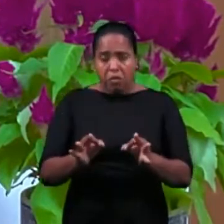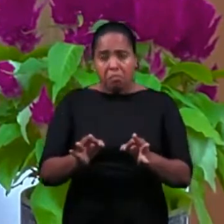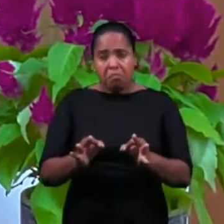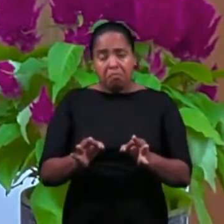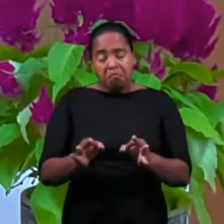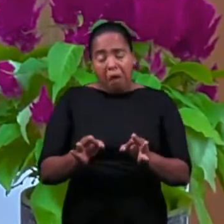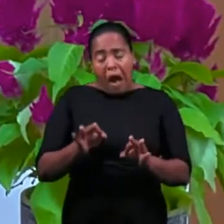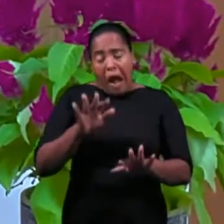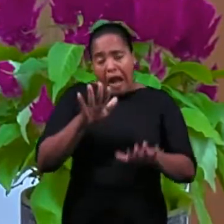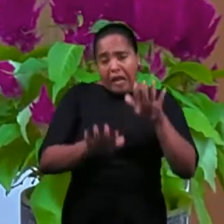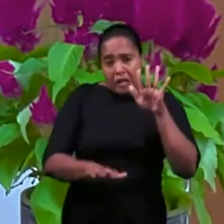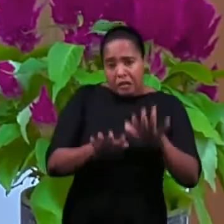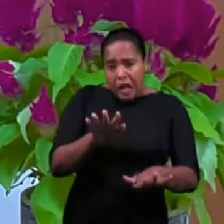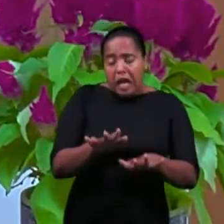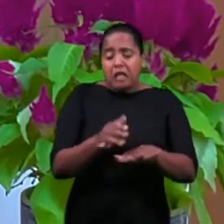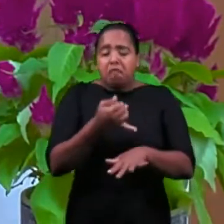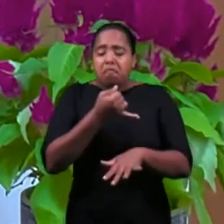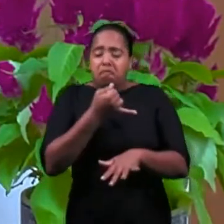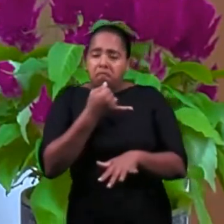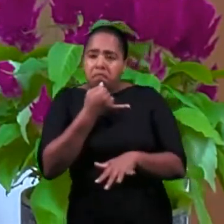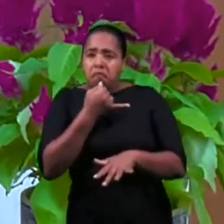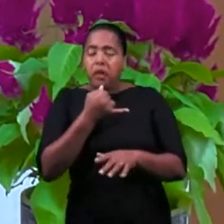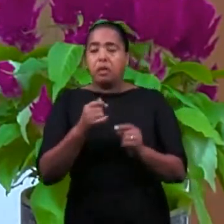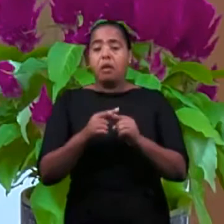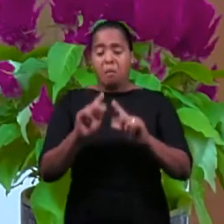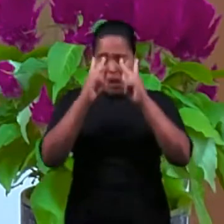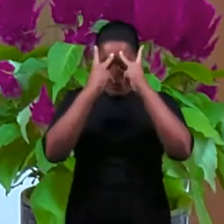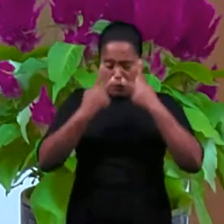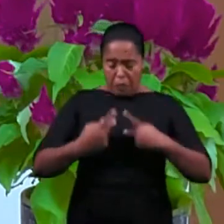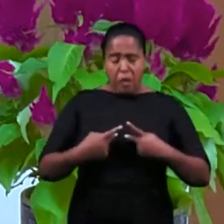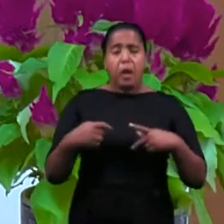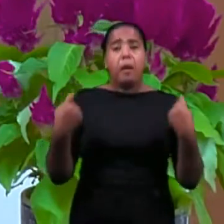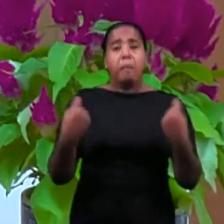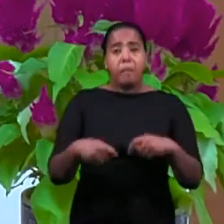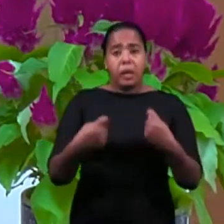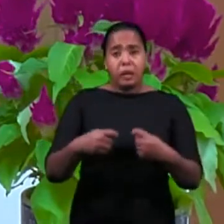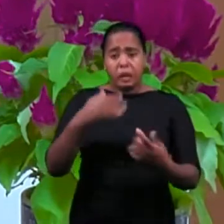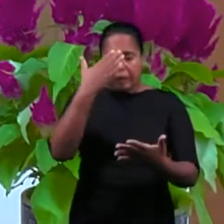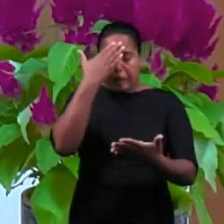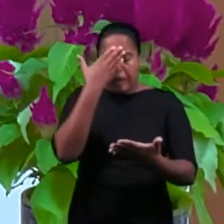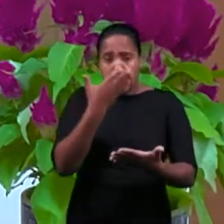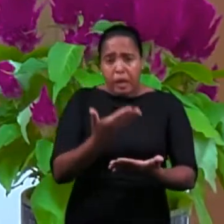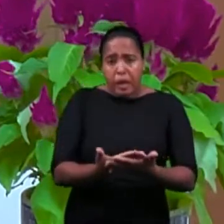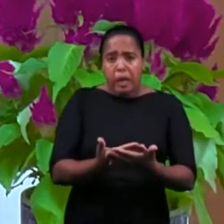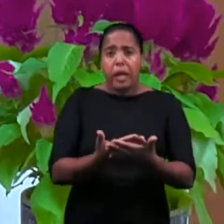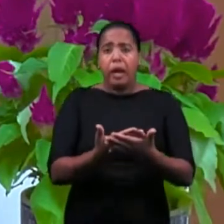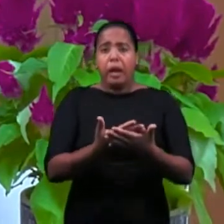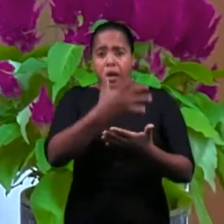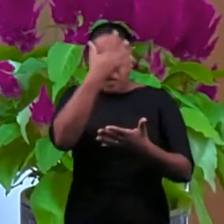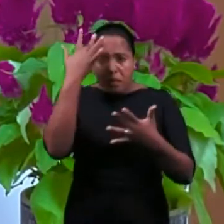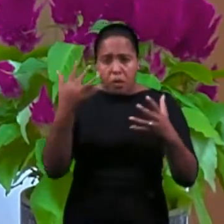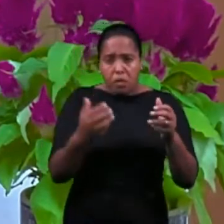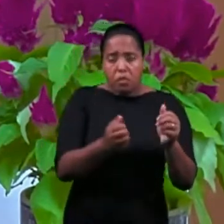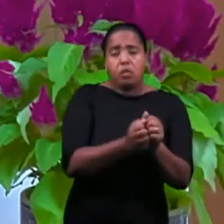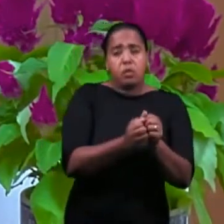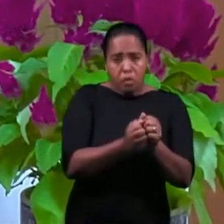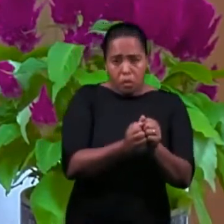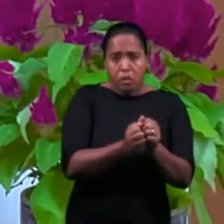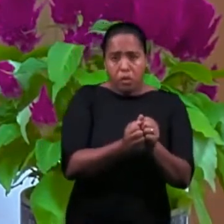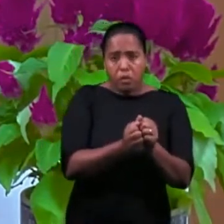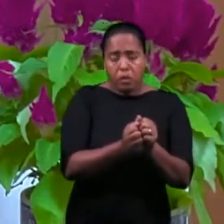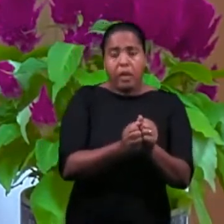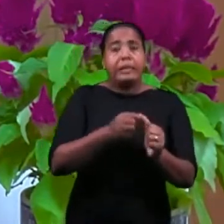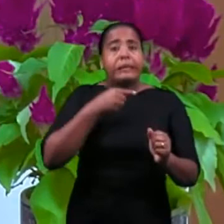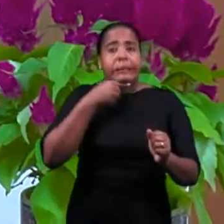desilusões, mas o homem continua e deve continuar crendo naqueles que estão ao seu lado. Não podemos viver num